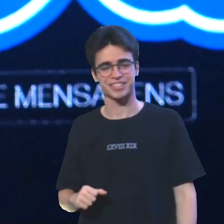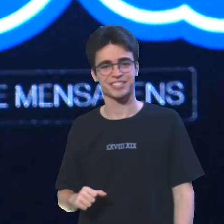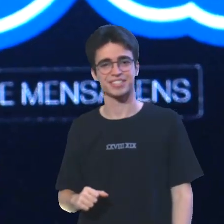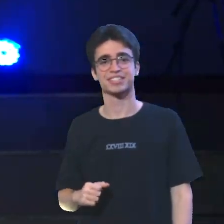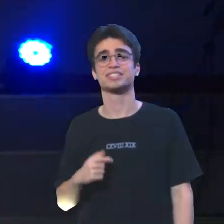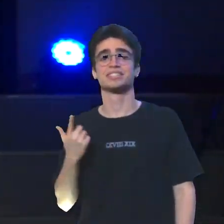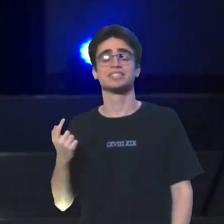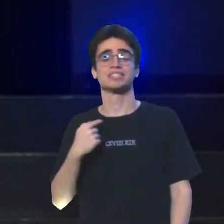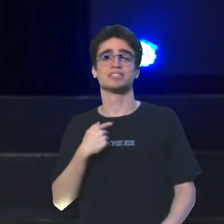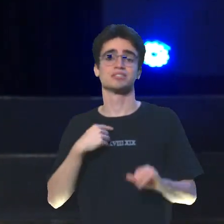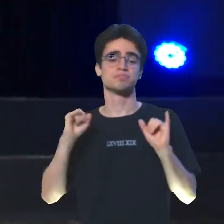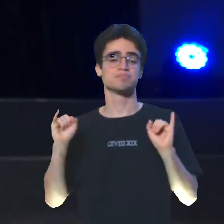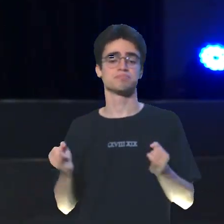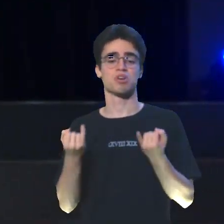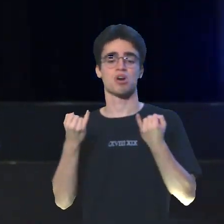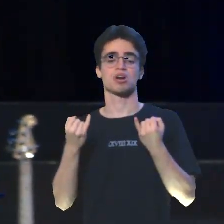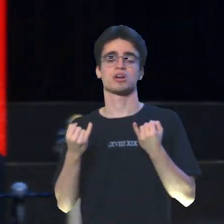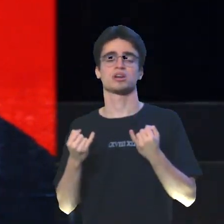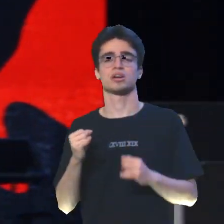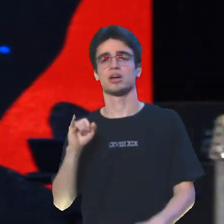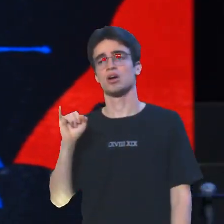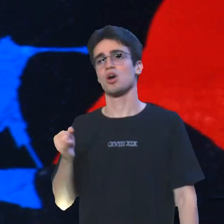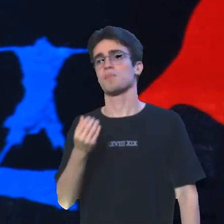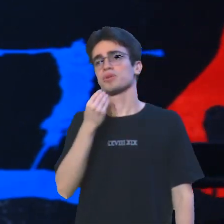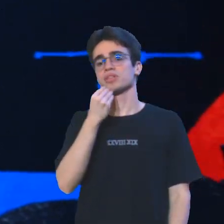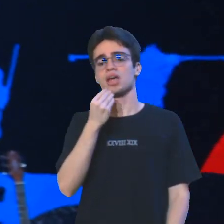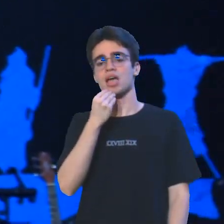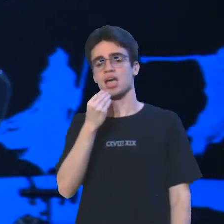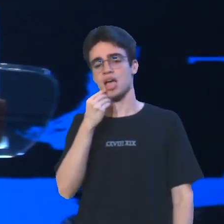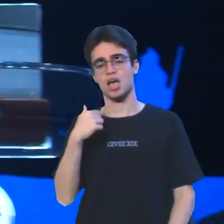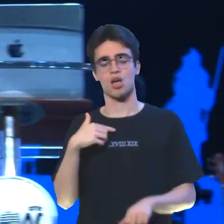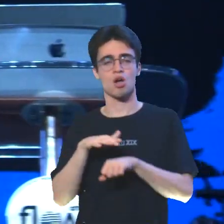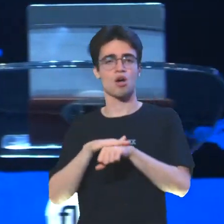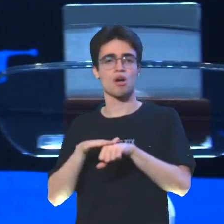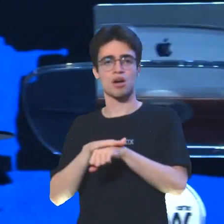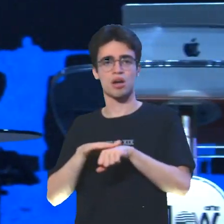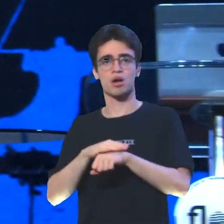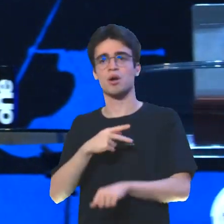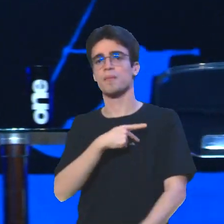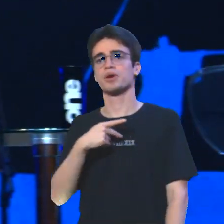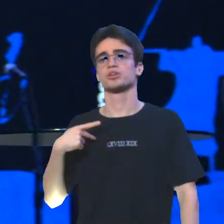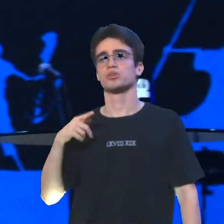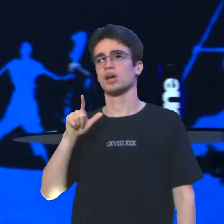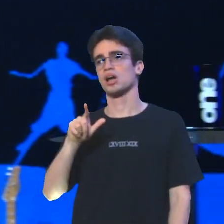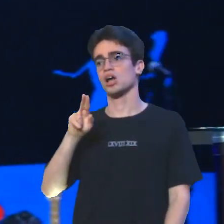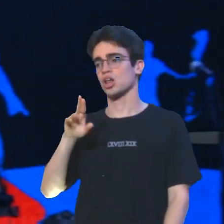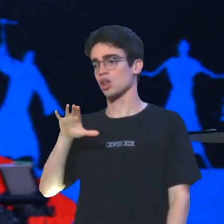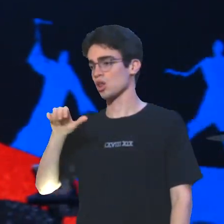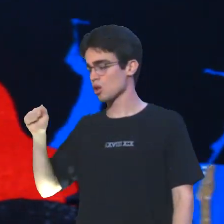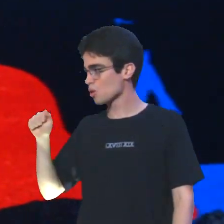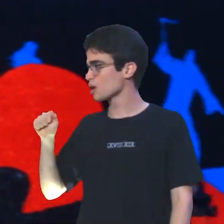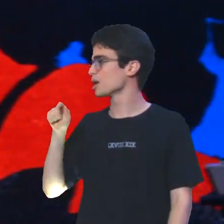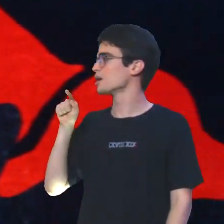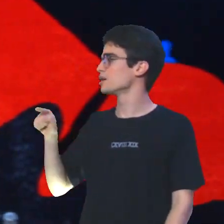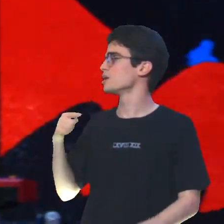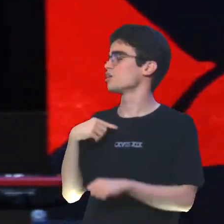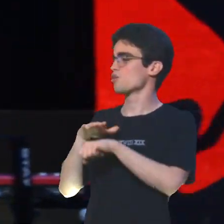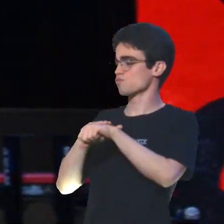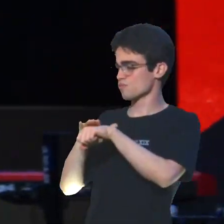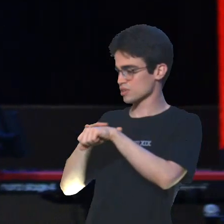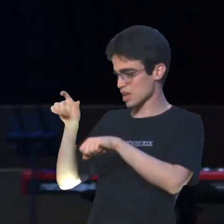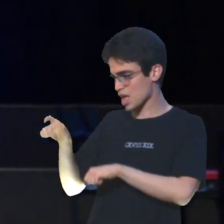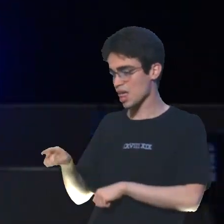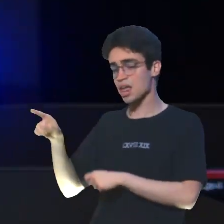E eu tive o privilégio de conversar com o pastor Luca Martini, em off aqui. E ele